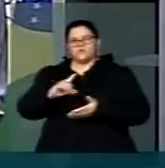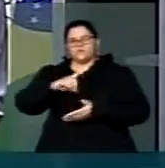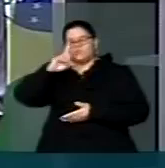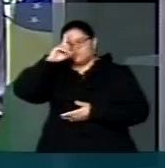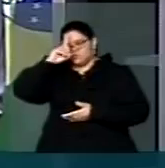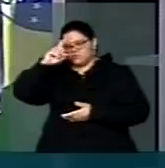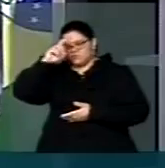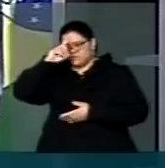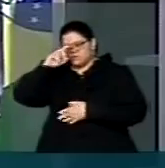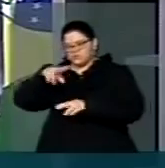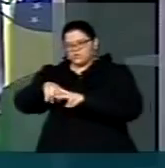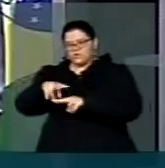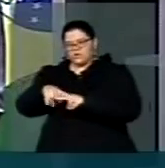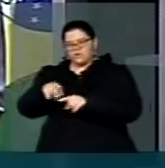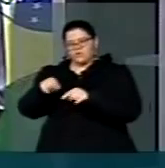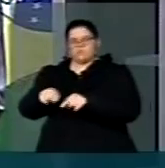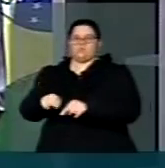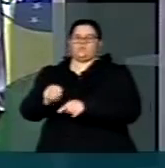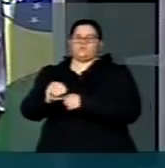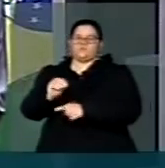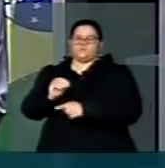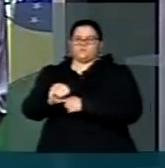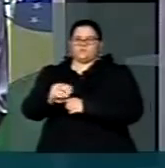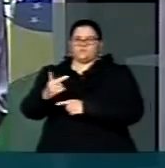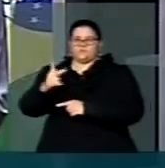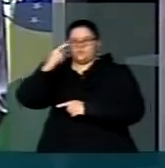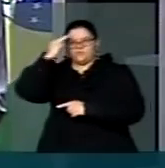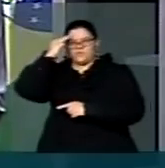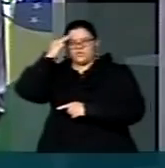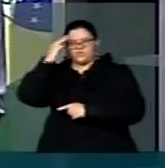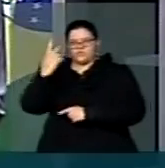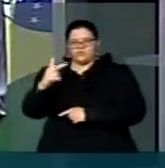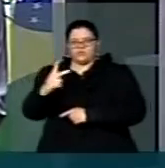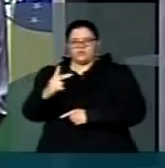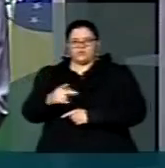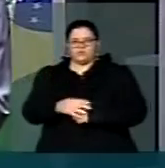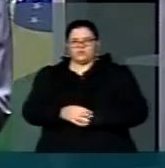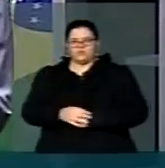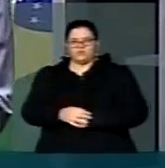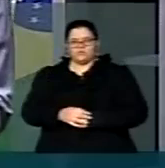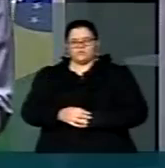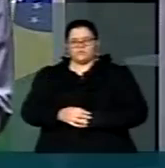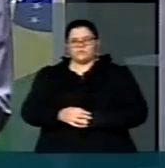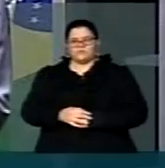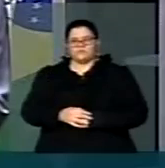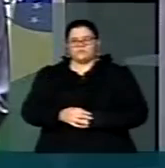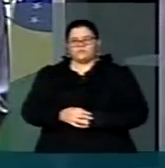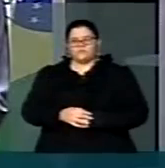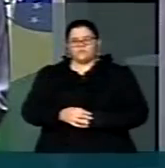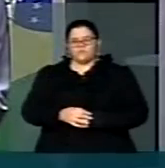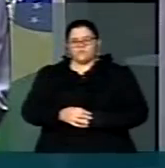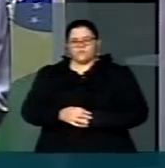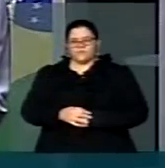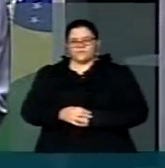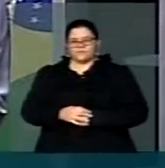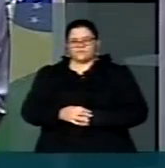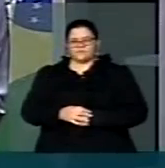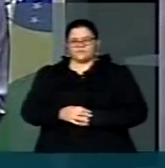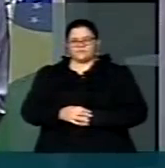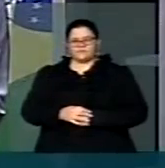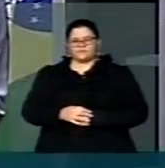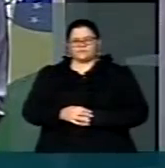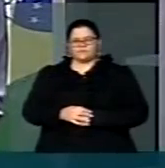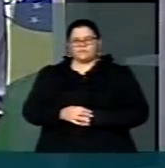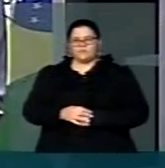tratamento psiquiátrico, ou a falta, em outro estabelecimento adequado, sujeição a tratamento ambulatorial. A